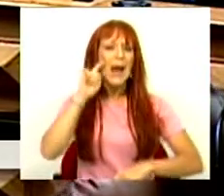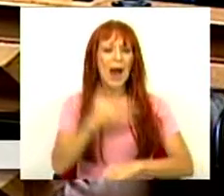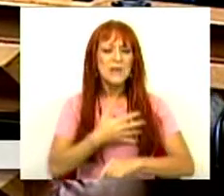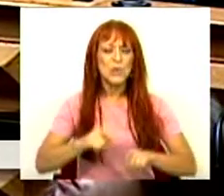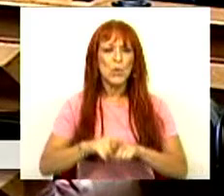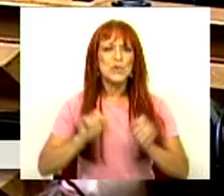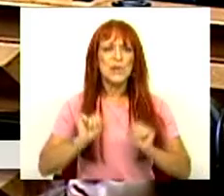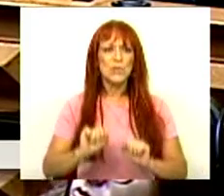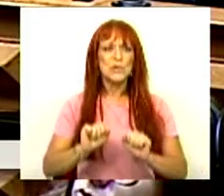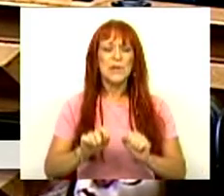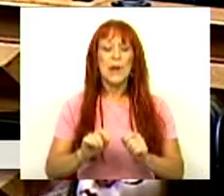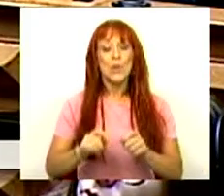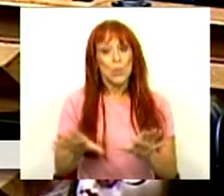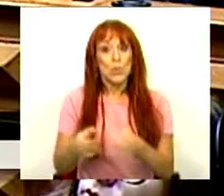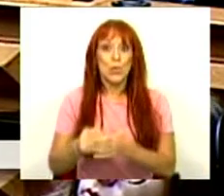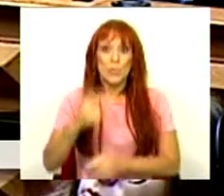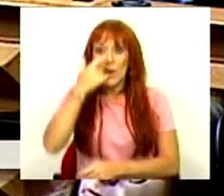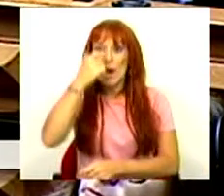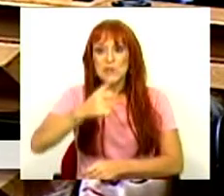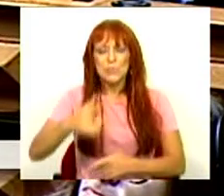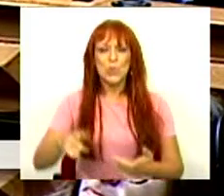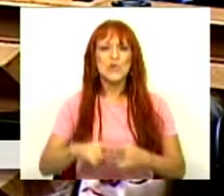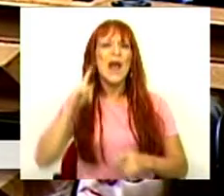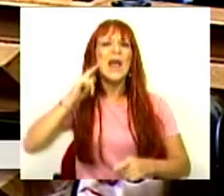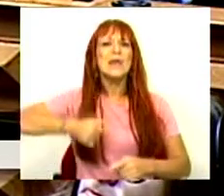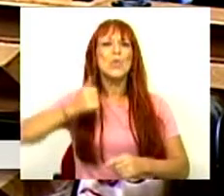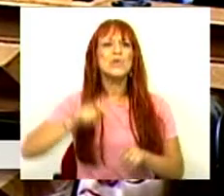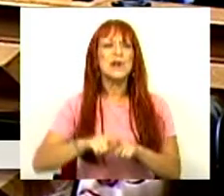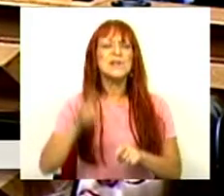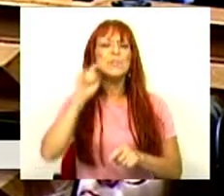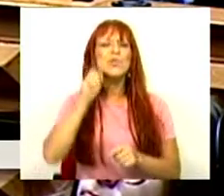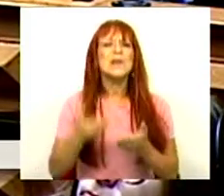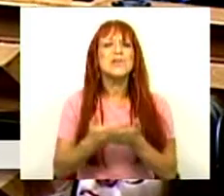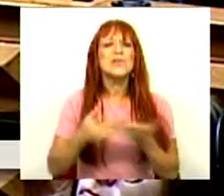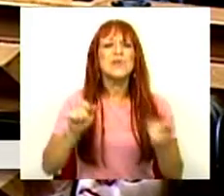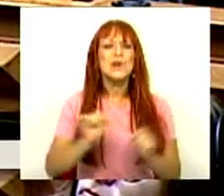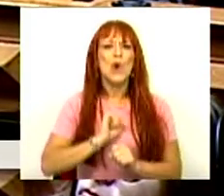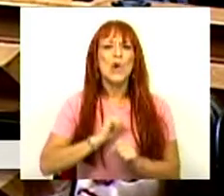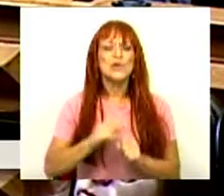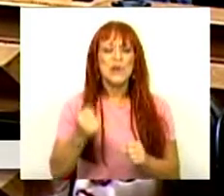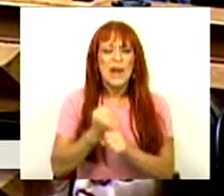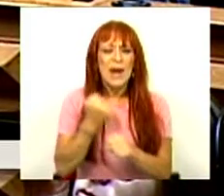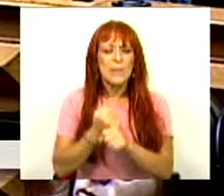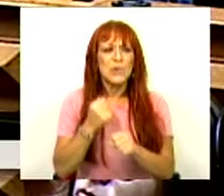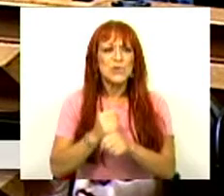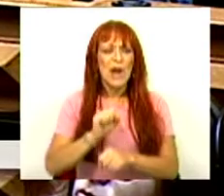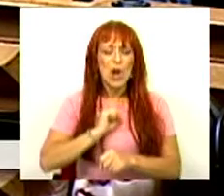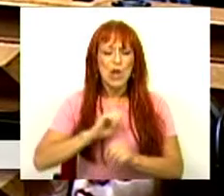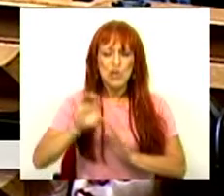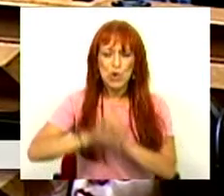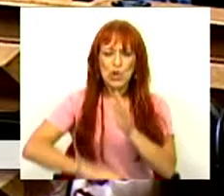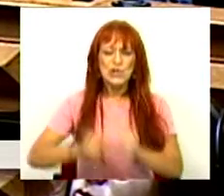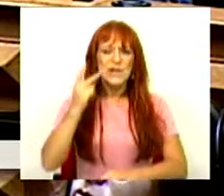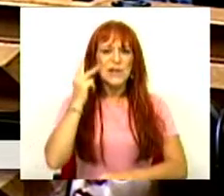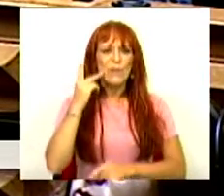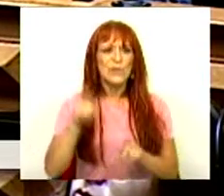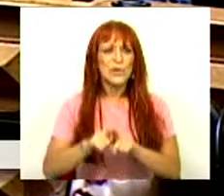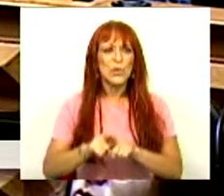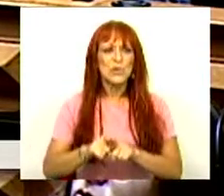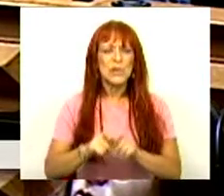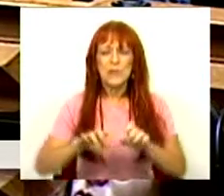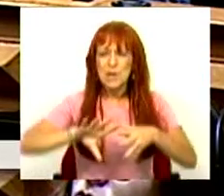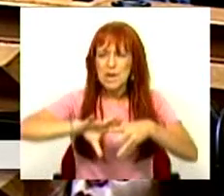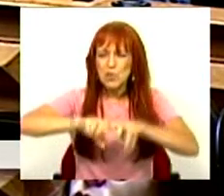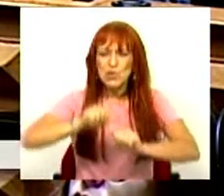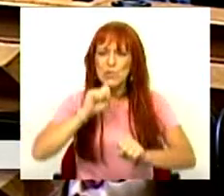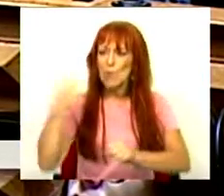a sobrevivência da espécie humana. Ela é essencial para proteger a nossa economia, os nossos empregos, as nossas condições de vida, da devastação